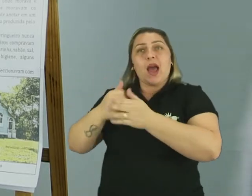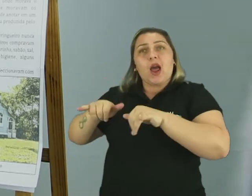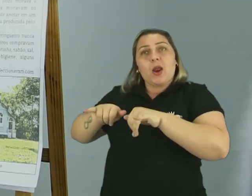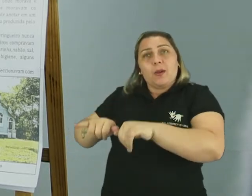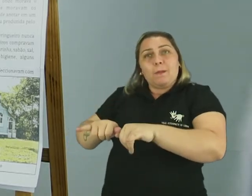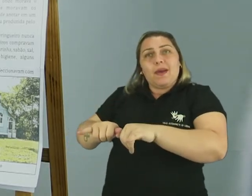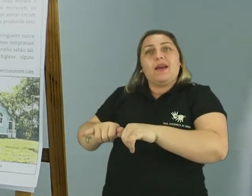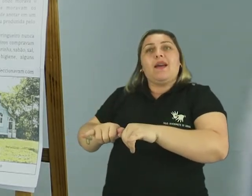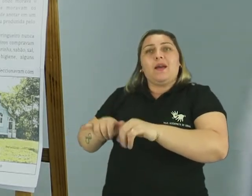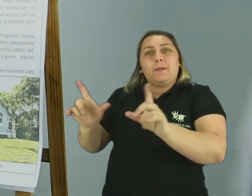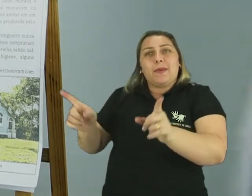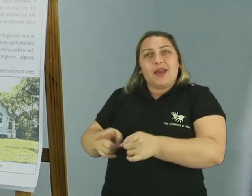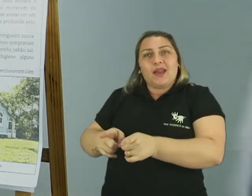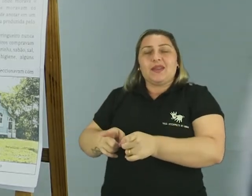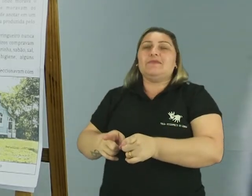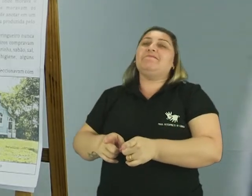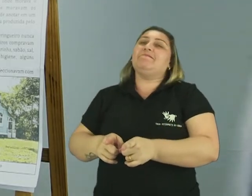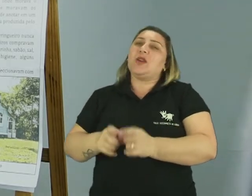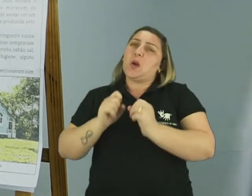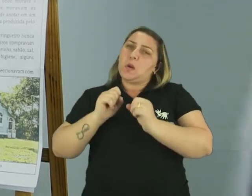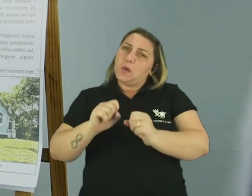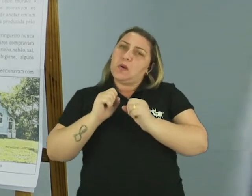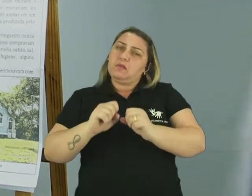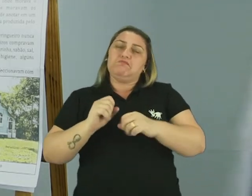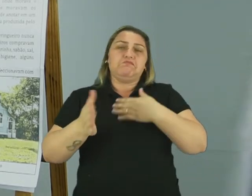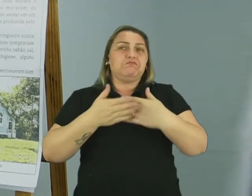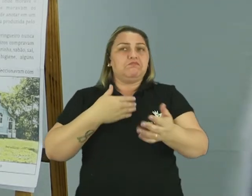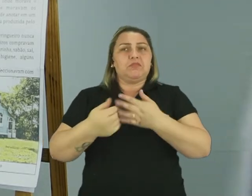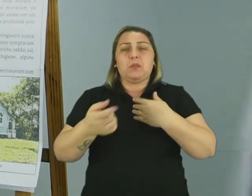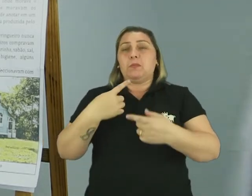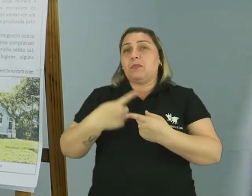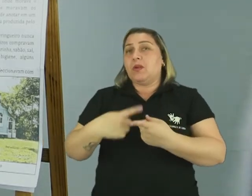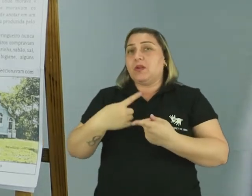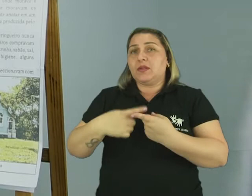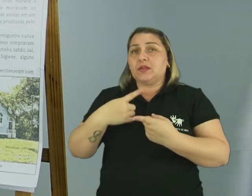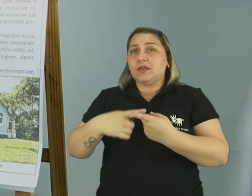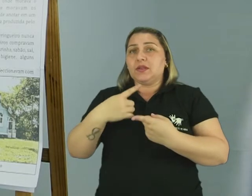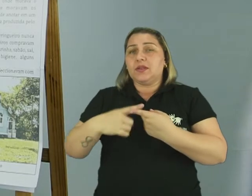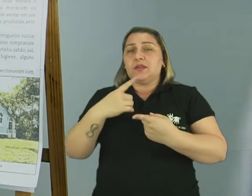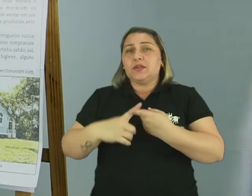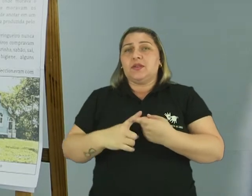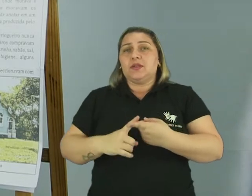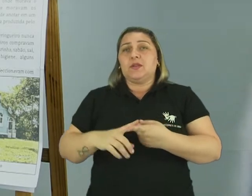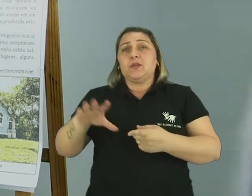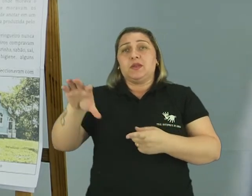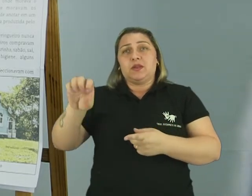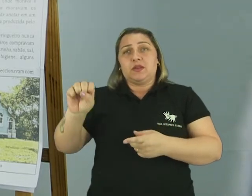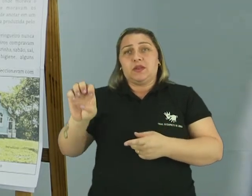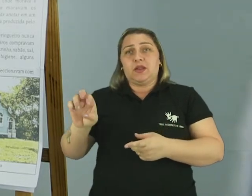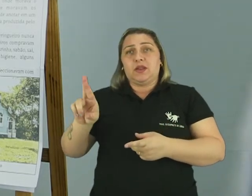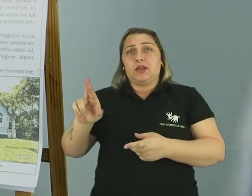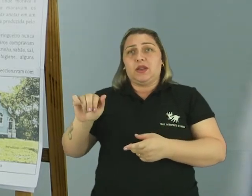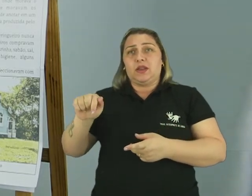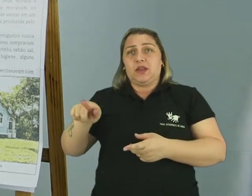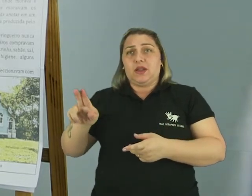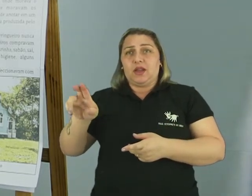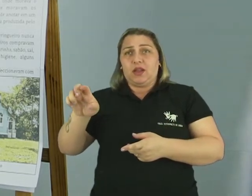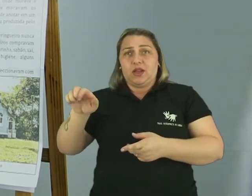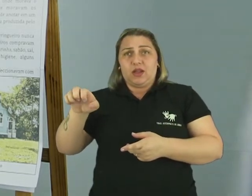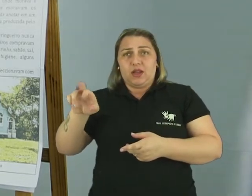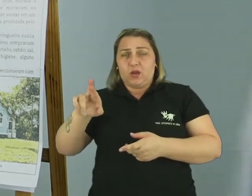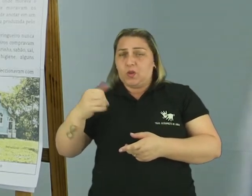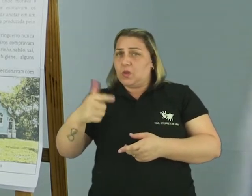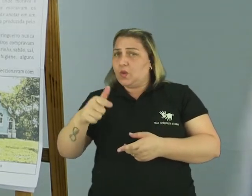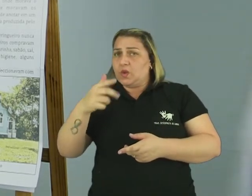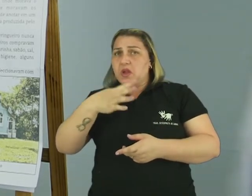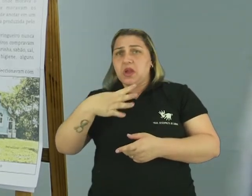que acontecia. Aí eles podiam fazer da forma que eles quisessem. Por quê? Porque os seringueiros, eles não tinham esse conhecimento. Os